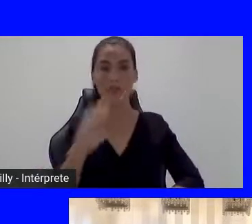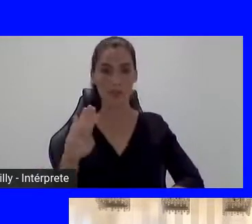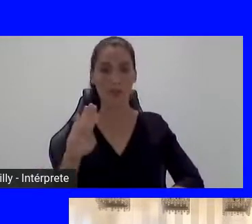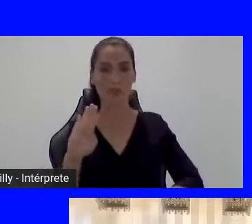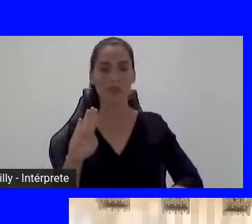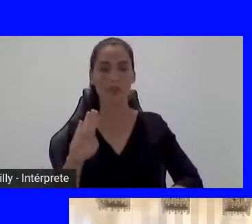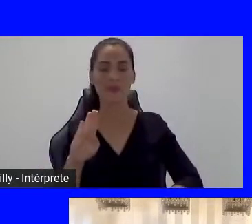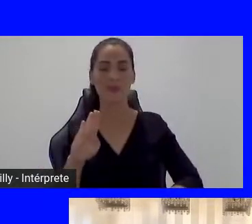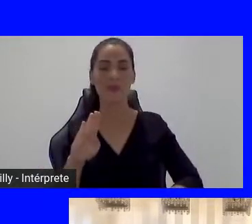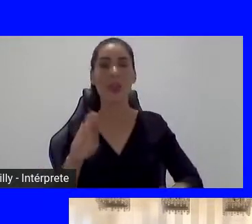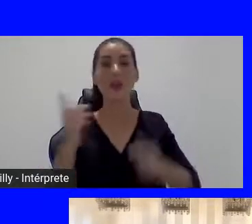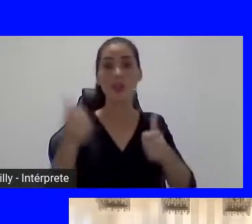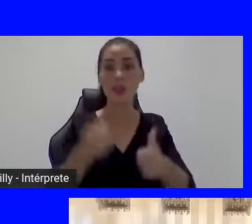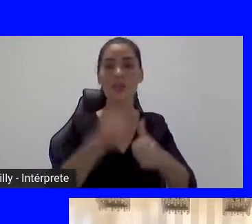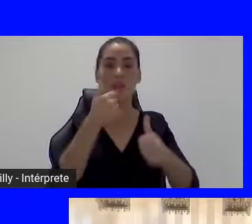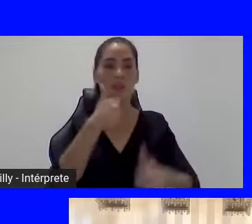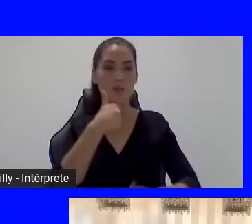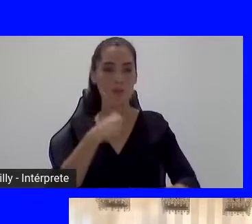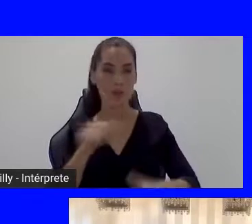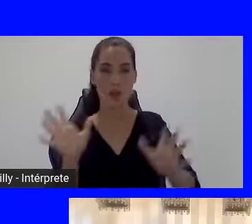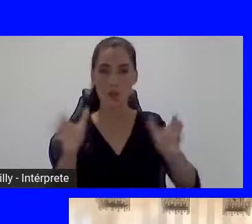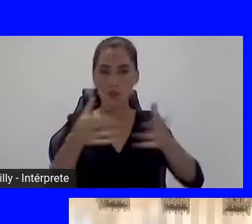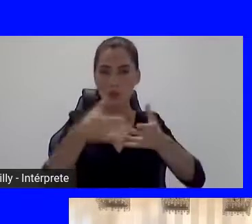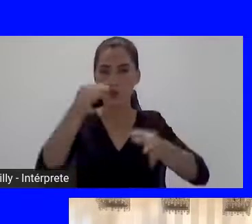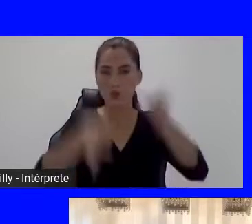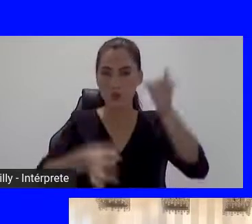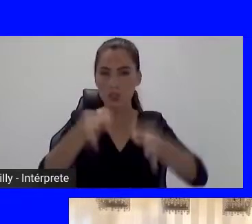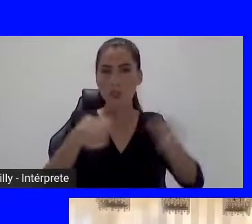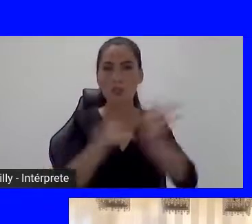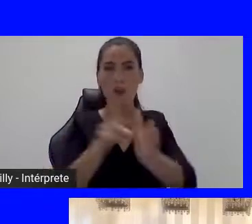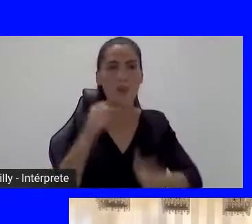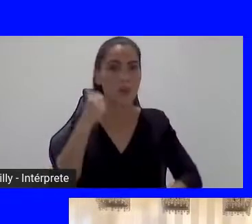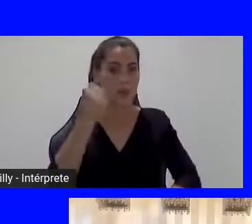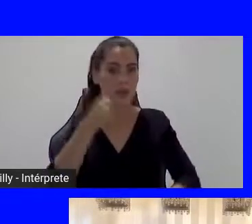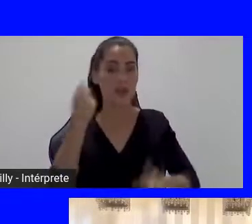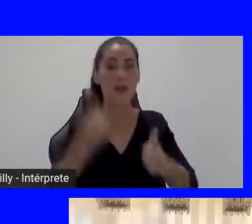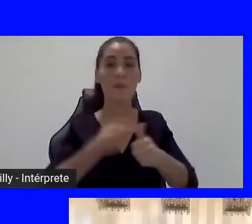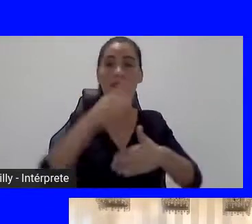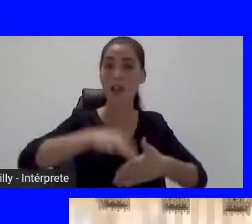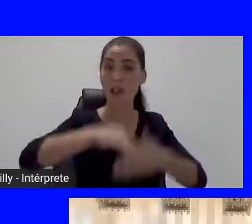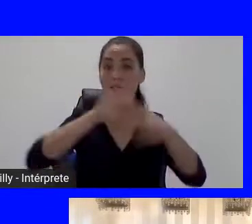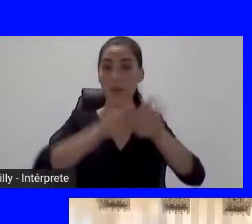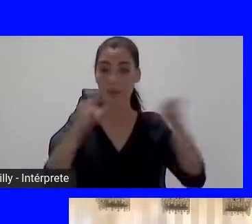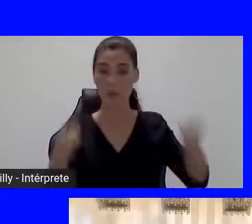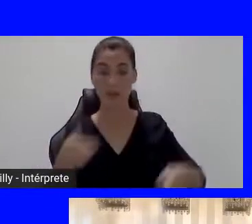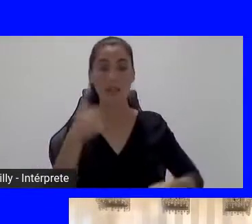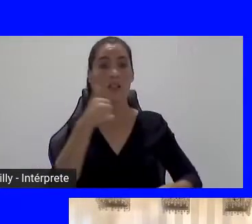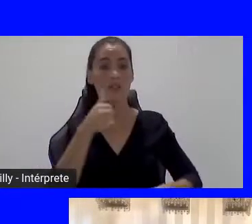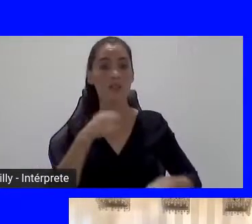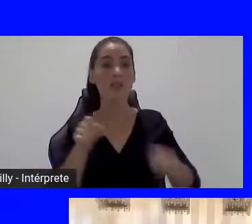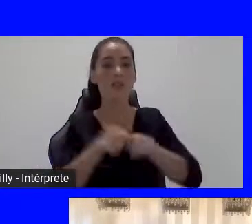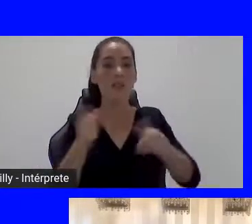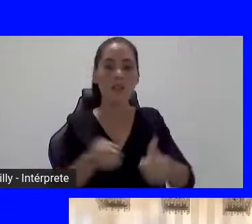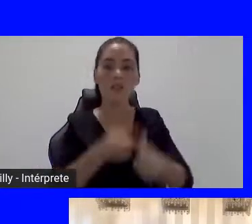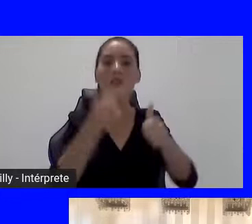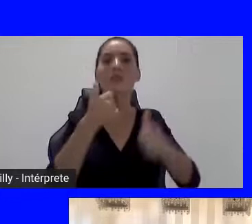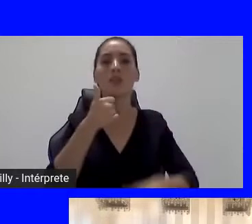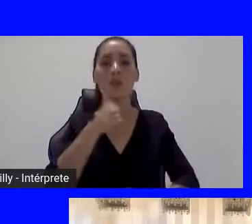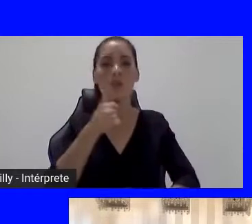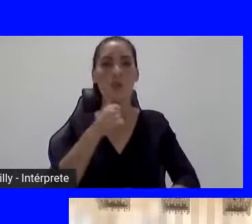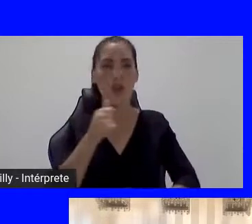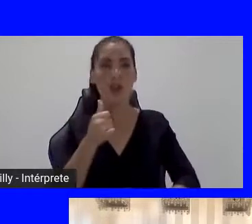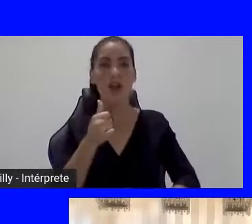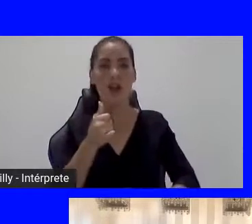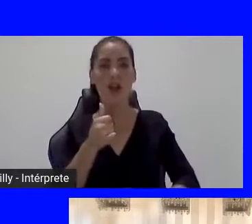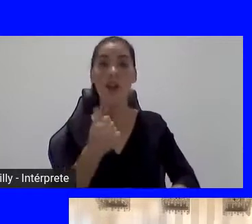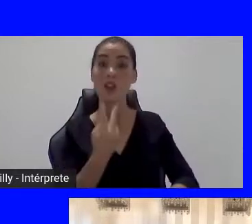e Justiça do Senado, a primeira líder da bancada feminina e a primeira mulher a concorrer em duas oportunidades à presidência